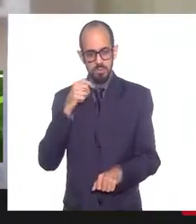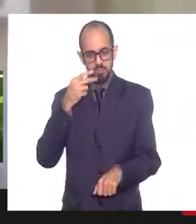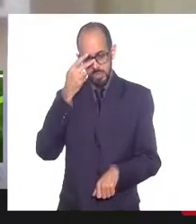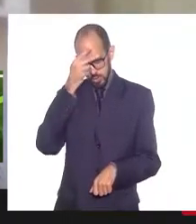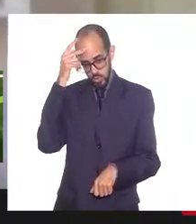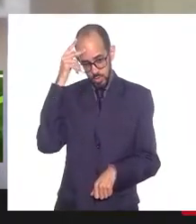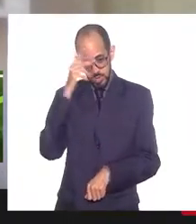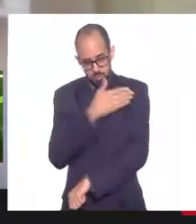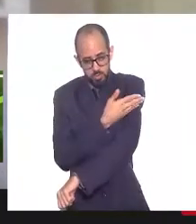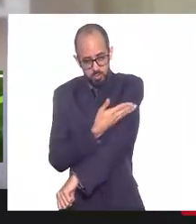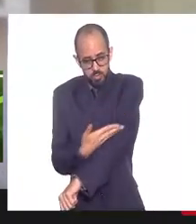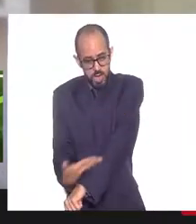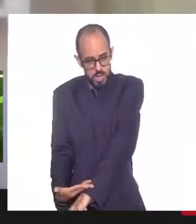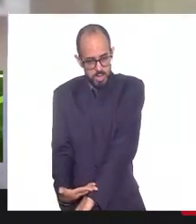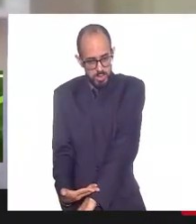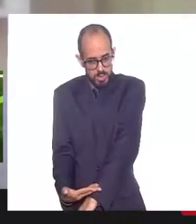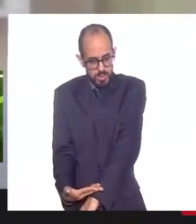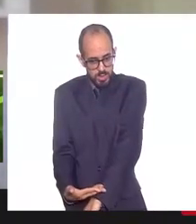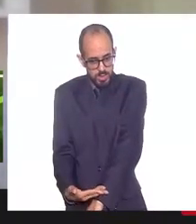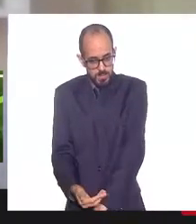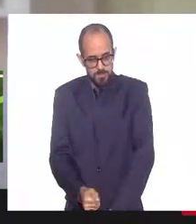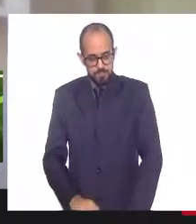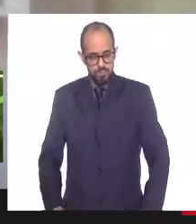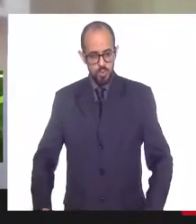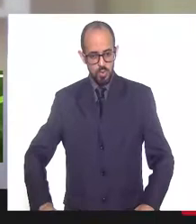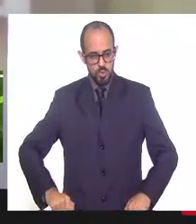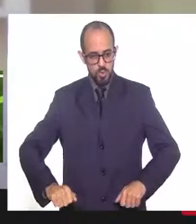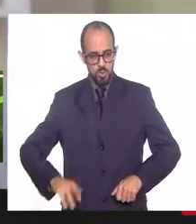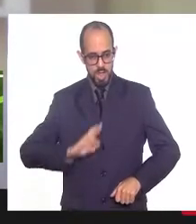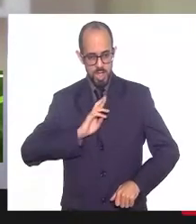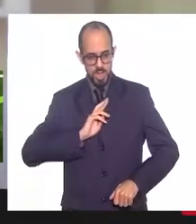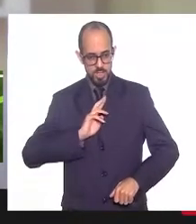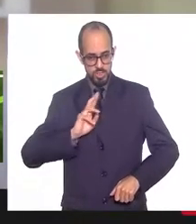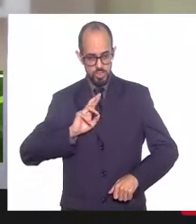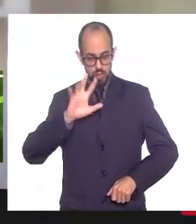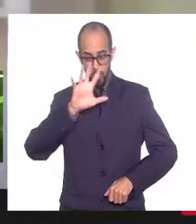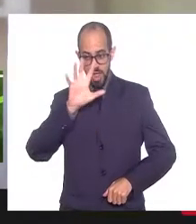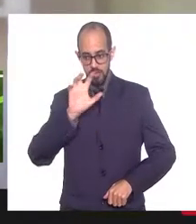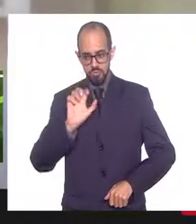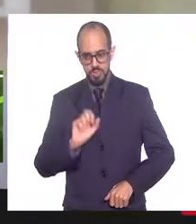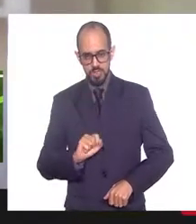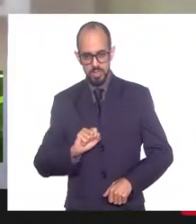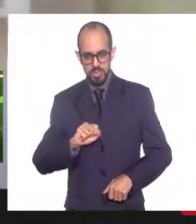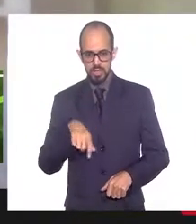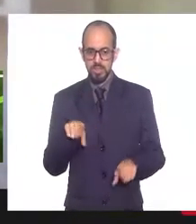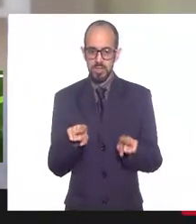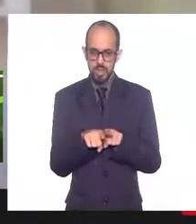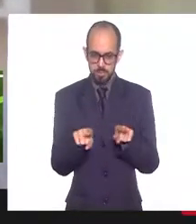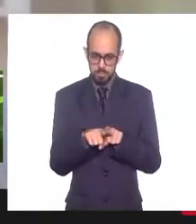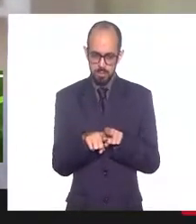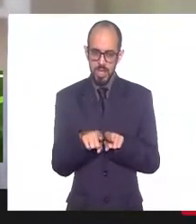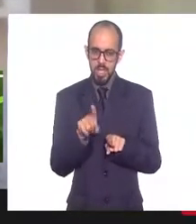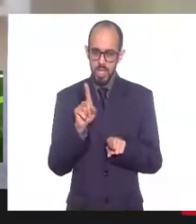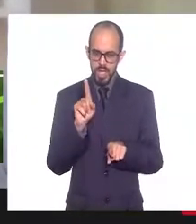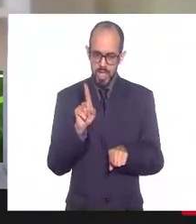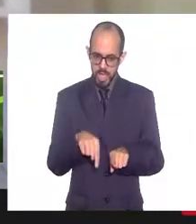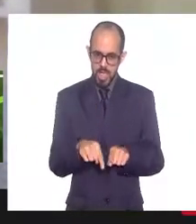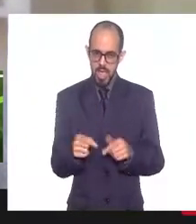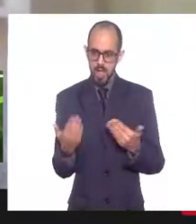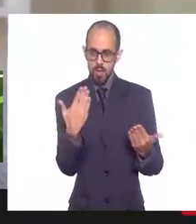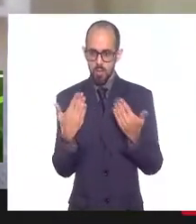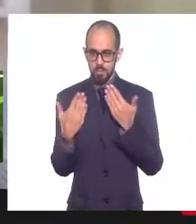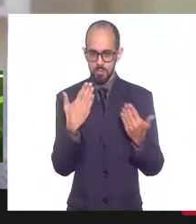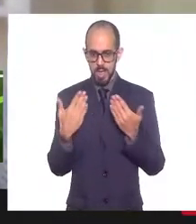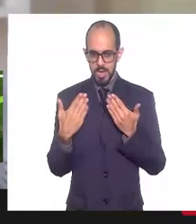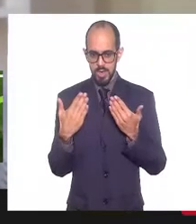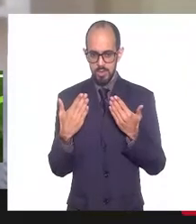clara, com indumentária religiosa de matriz africana, também é assemelhada